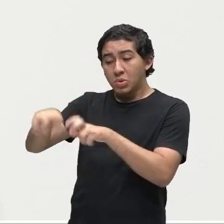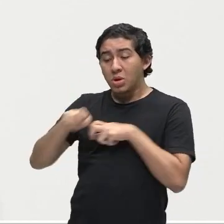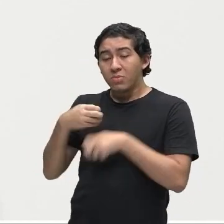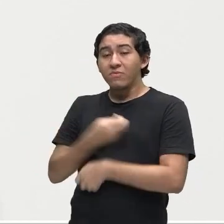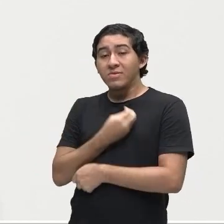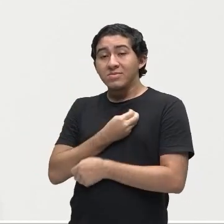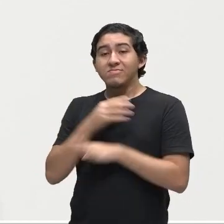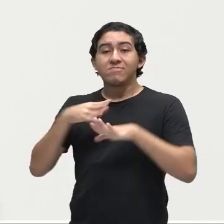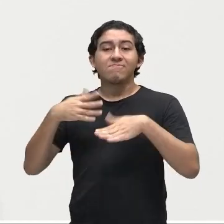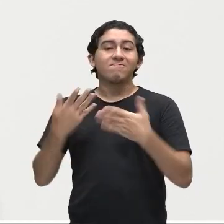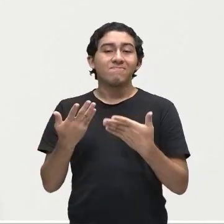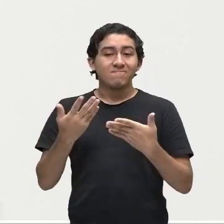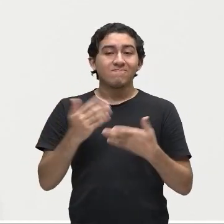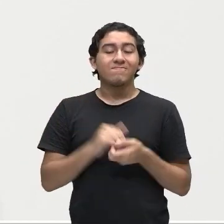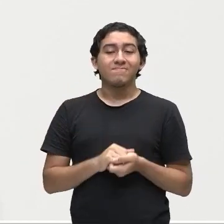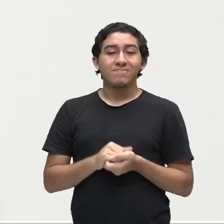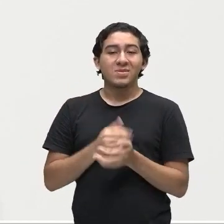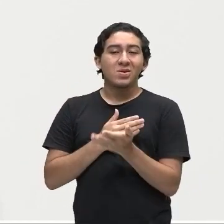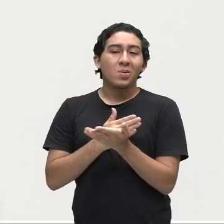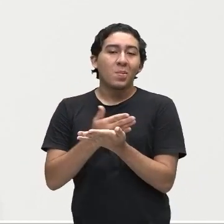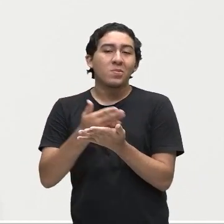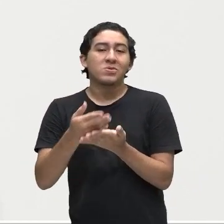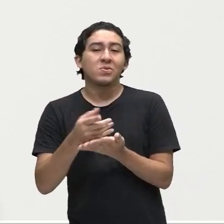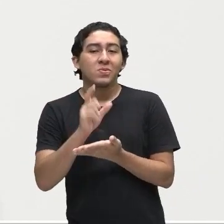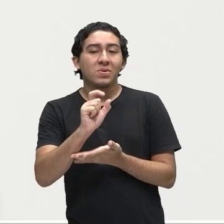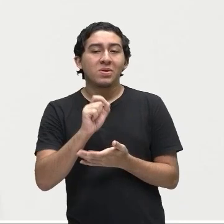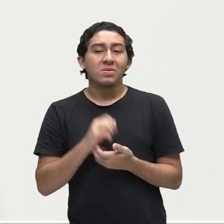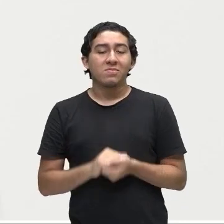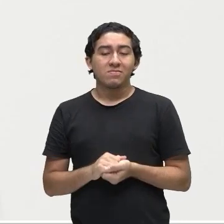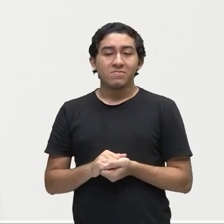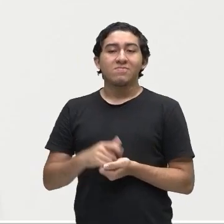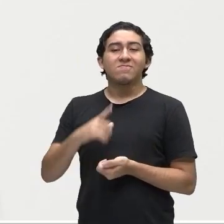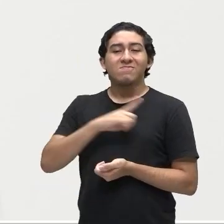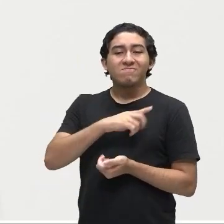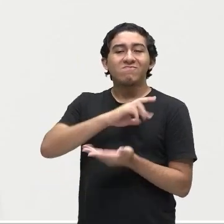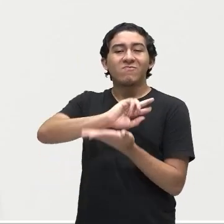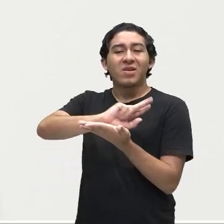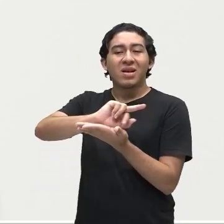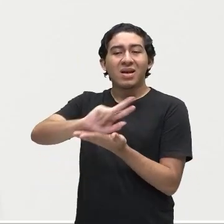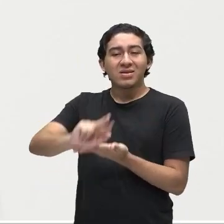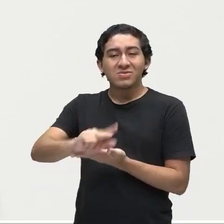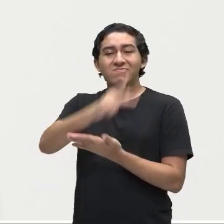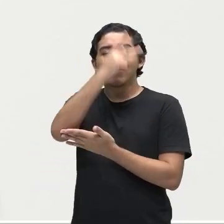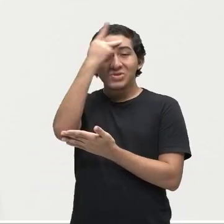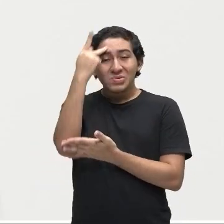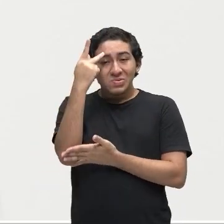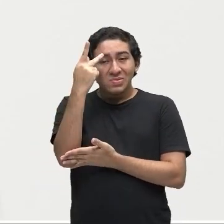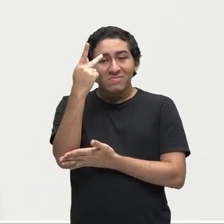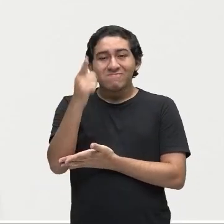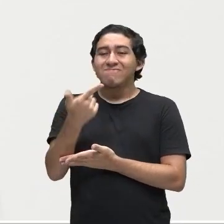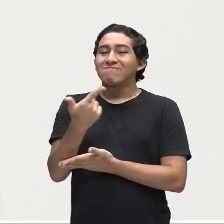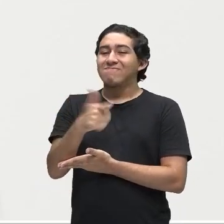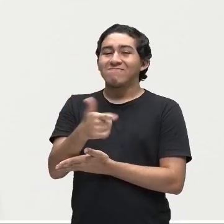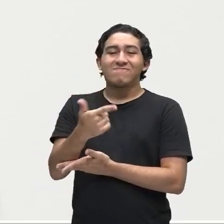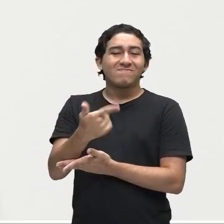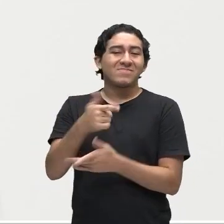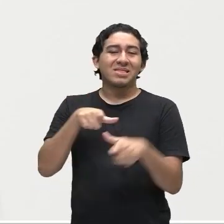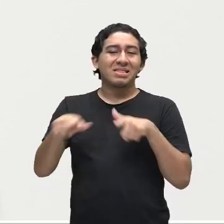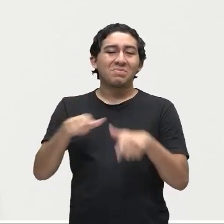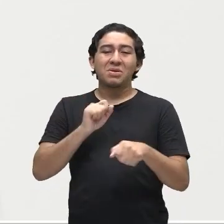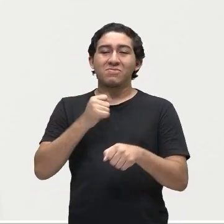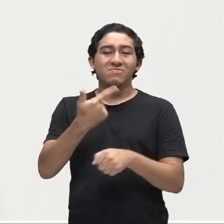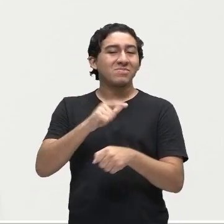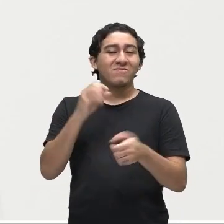então, começou a criar aí um excedente, começou a sobrar mão de obra